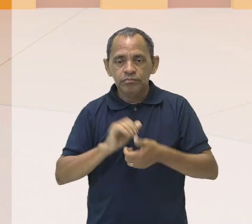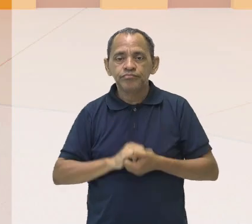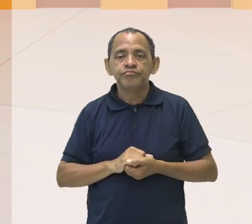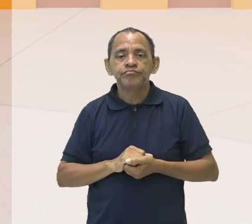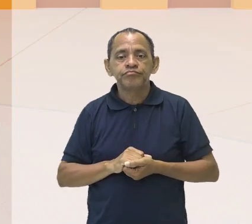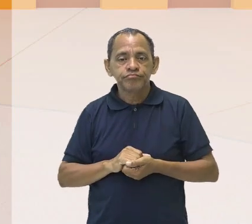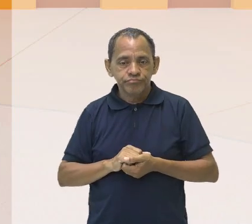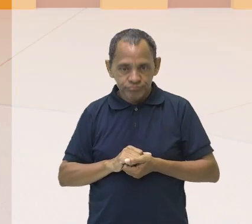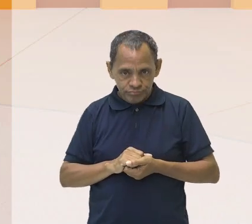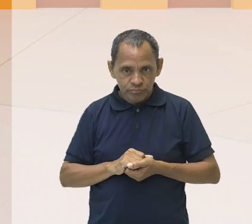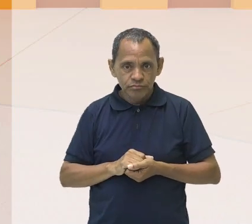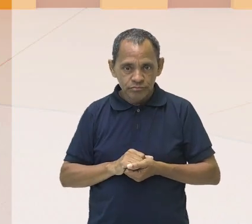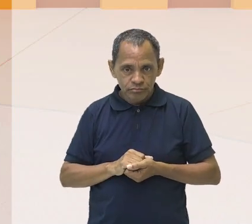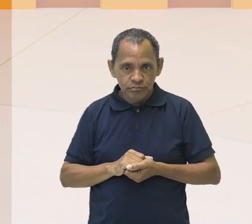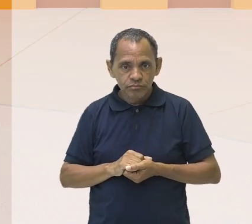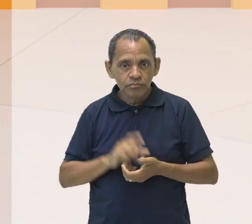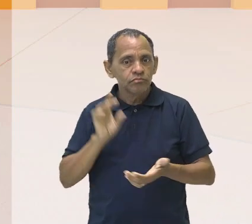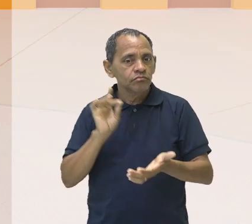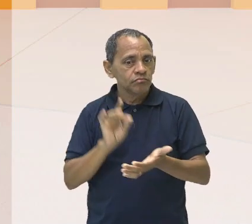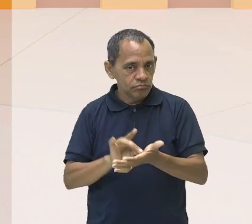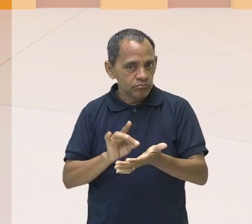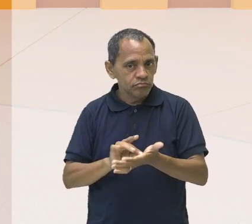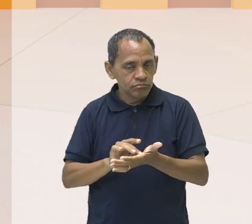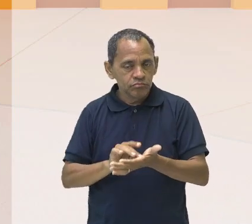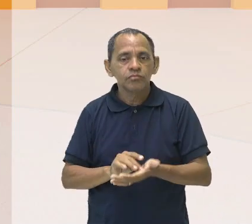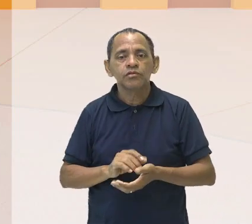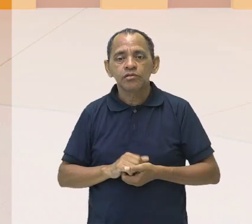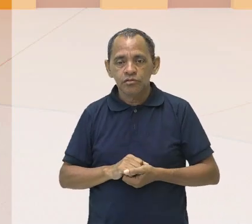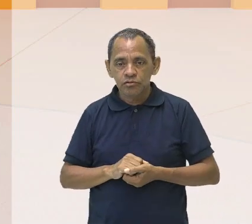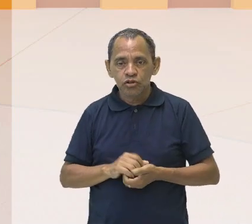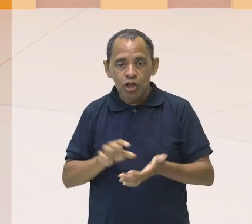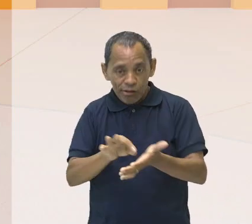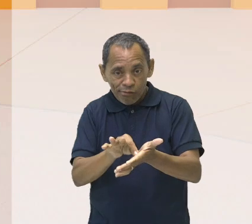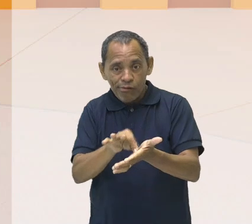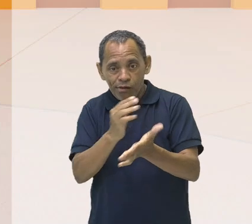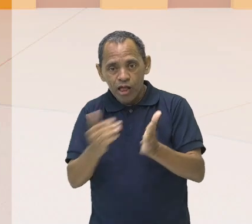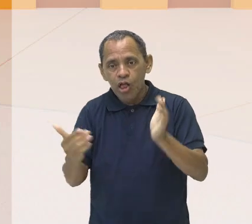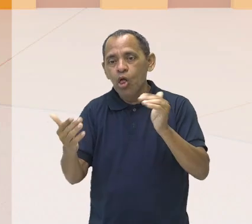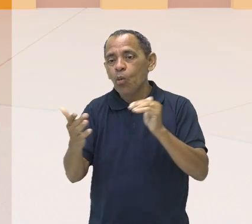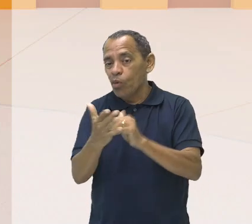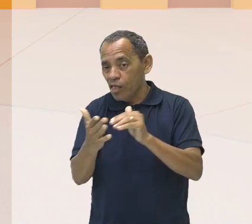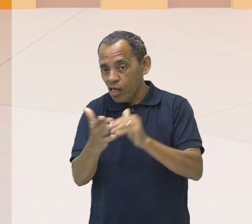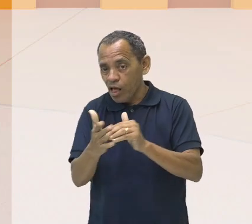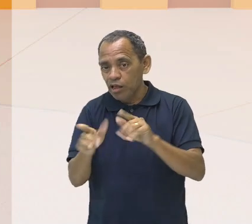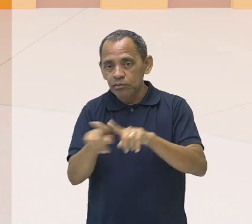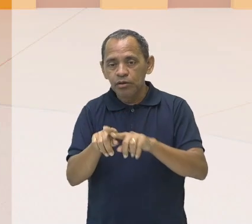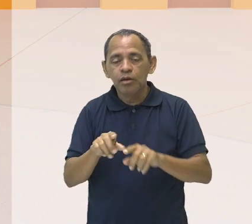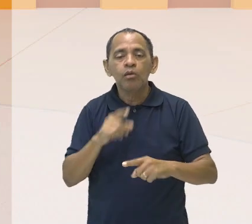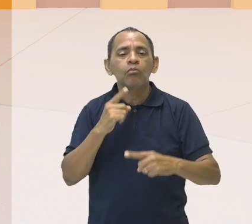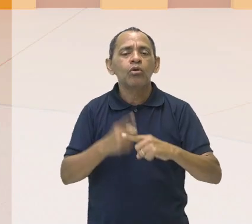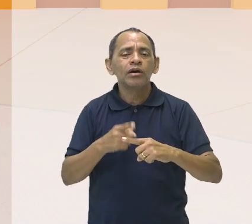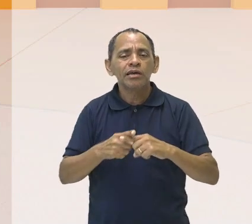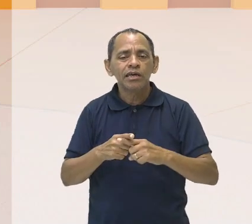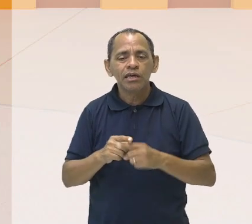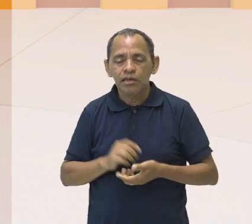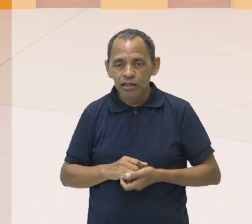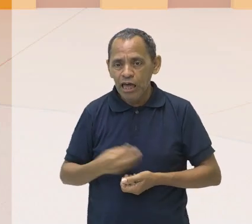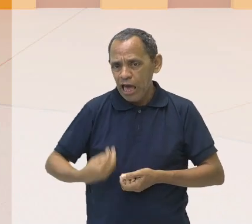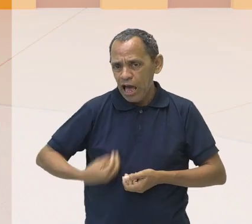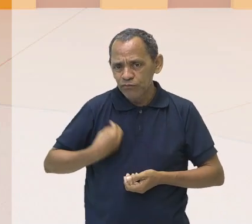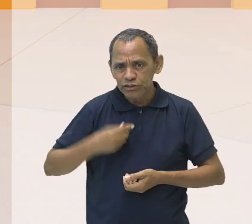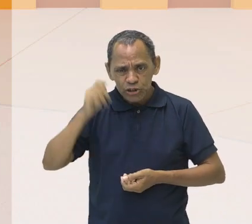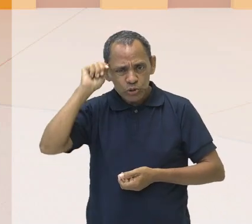mais, apesar de ter sido uma medida limitada, pois a expectativa de vida do negro nesse momento, né,